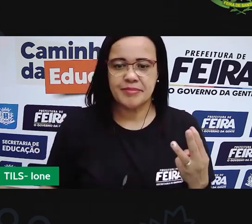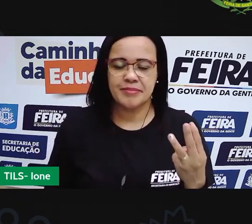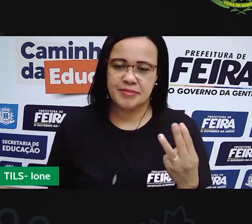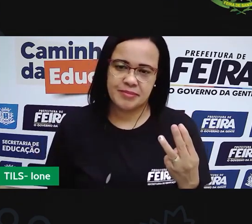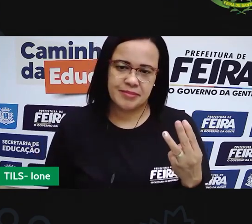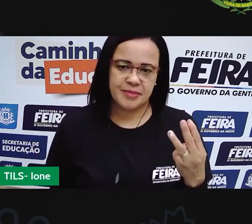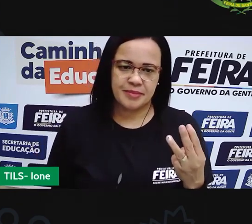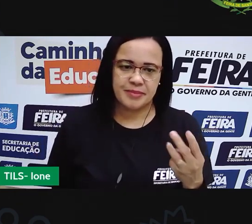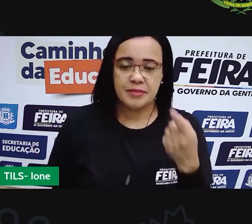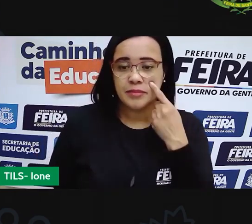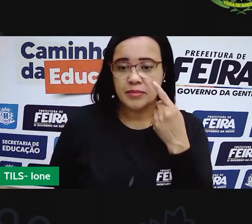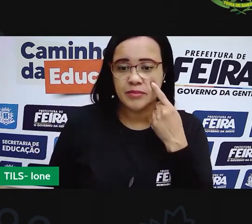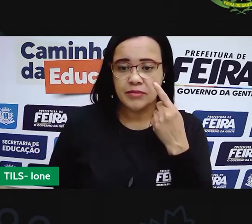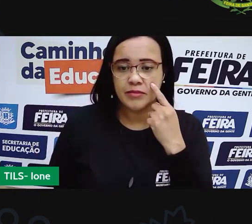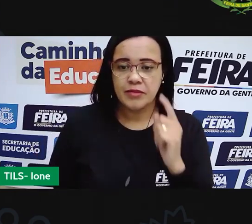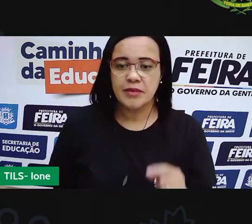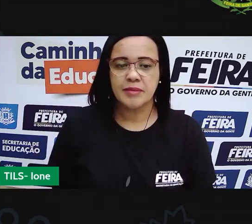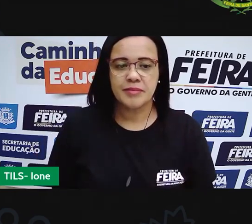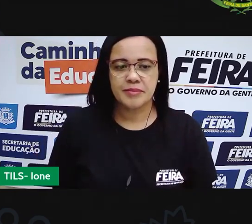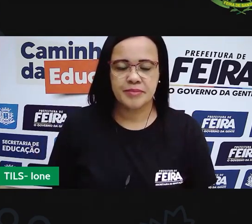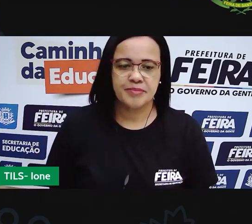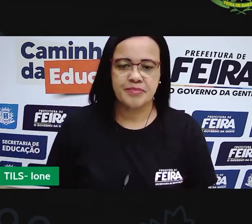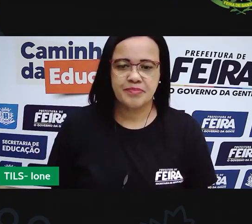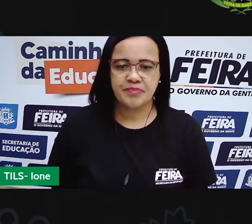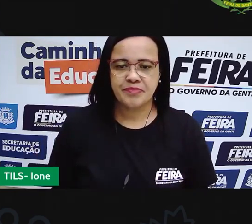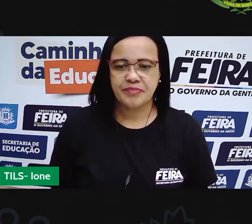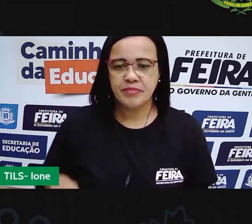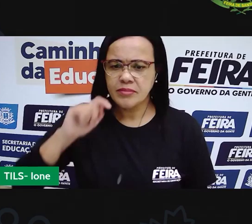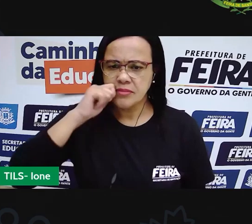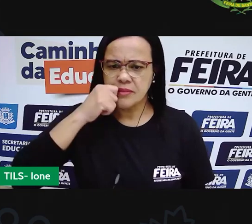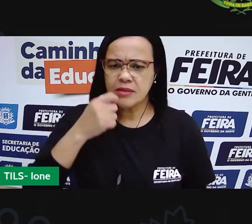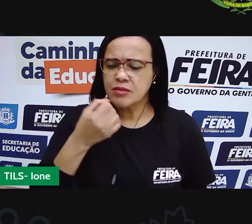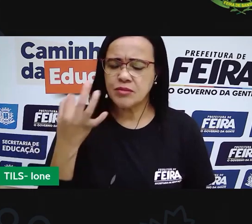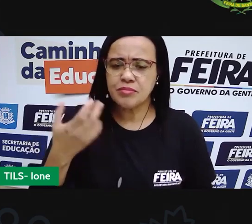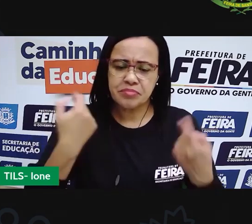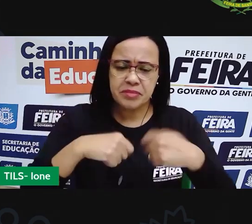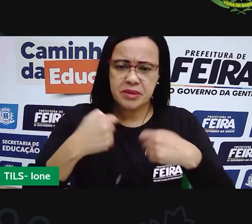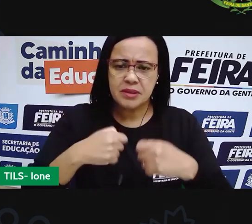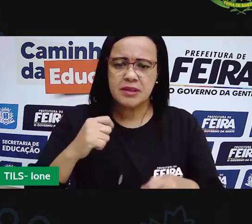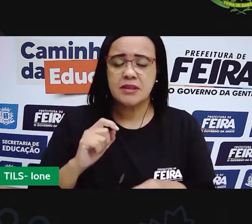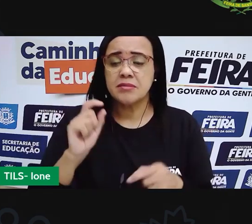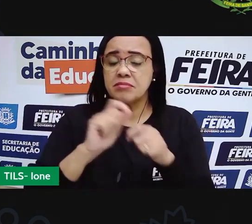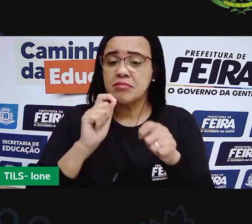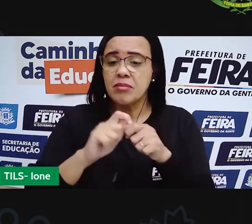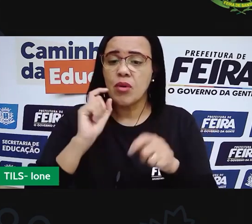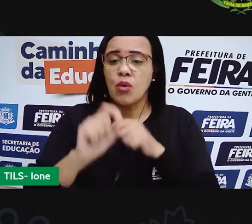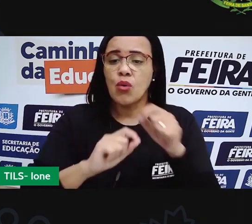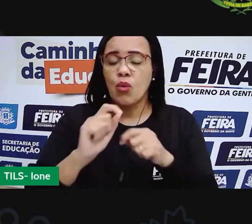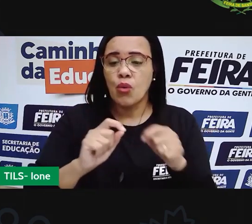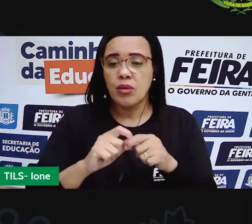Formando 3 lados. Olha, então é uma figura plana que vai ter